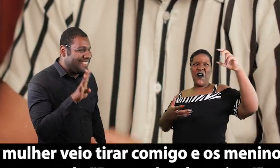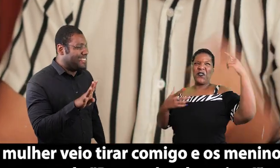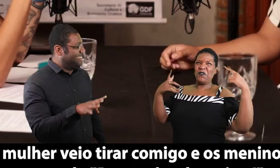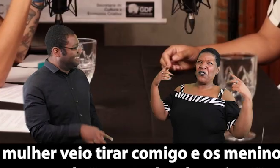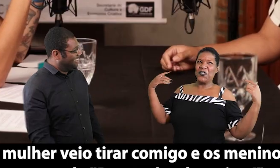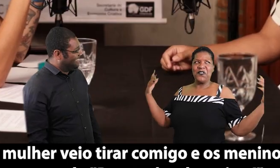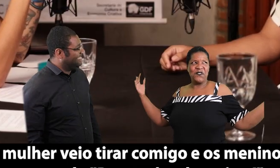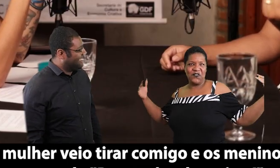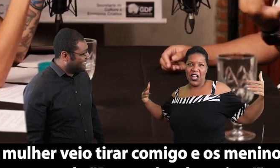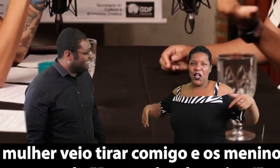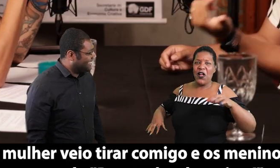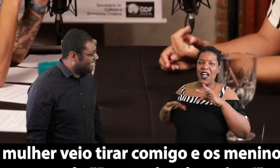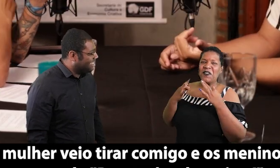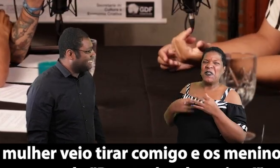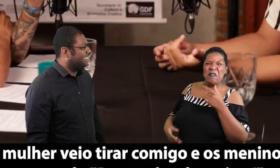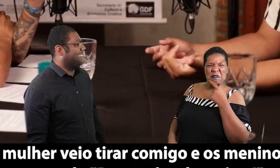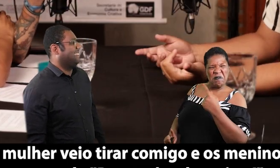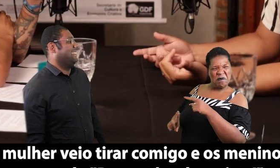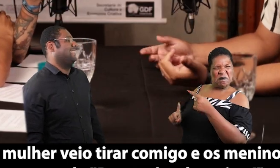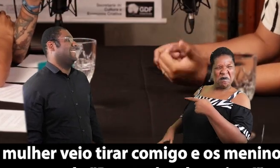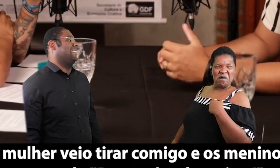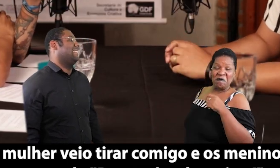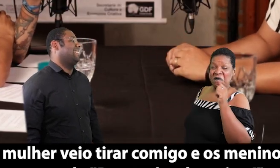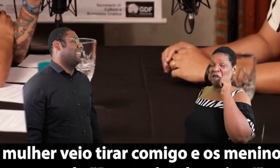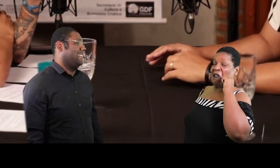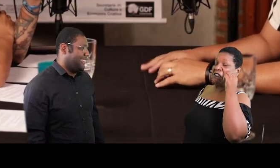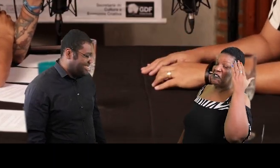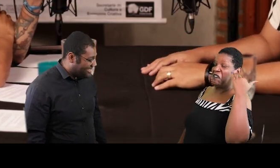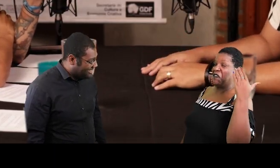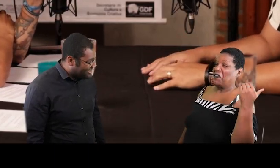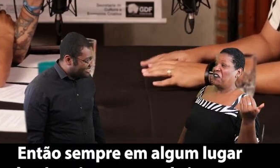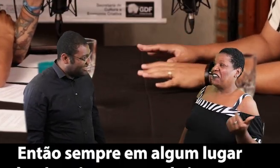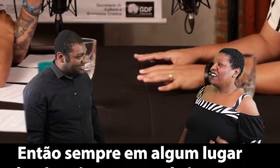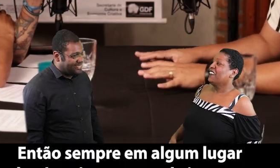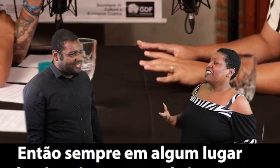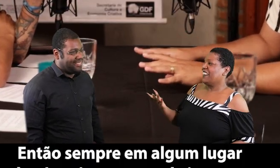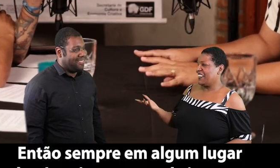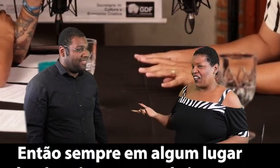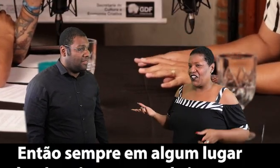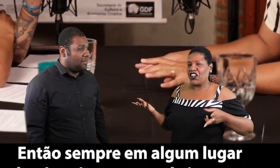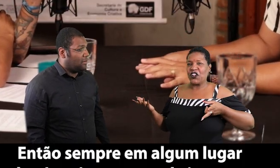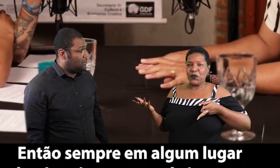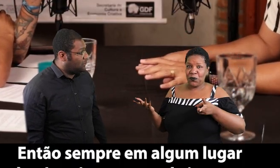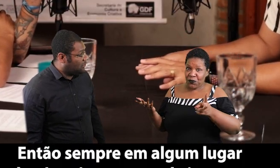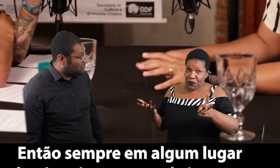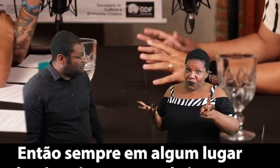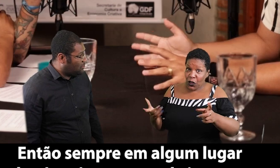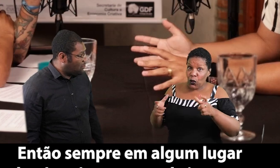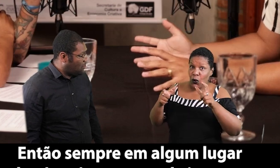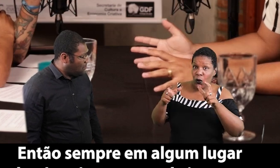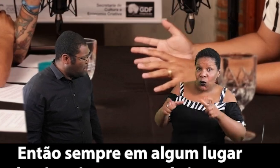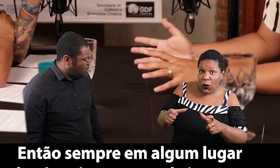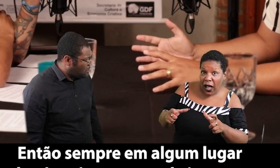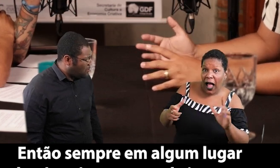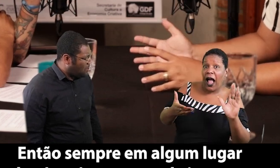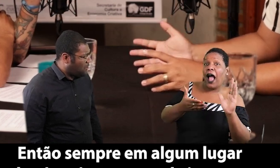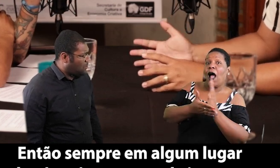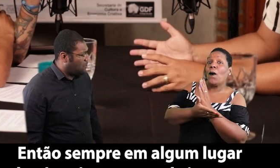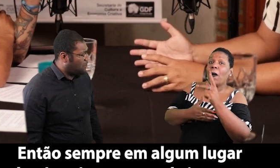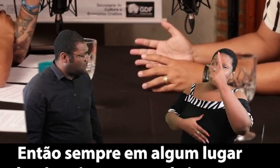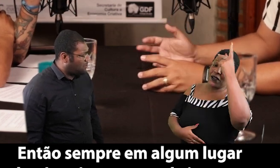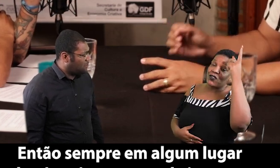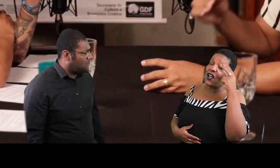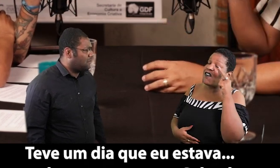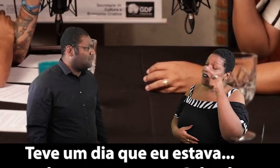comigo, e os meninos sacaneando. Porra, tu tá todo artista. Então, sempre em algum lugar, alguém vê por causa